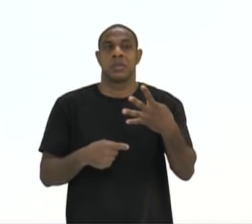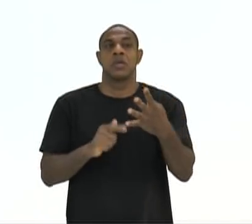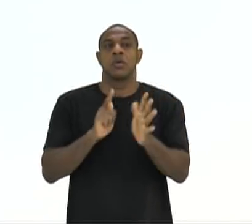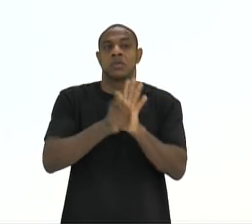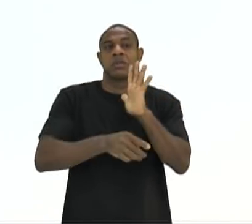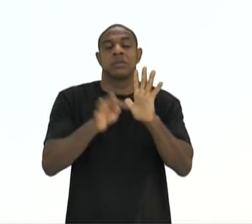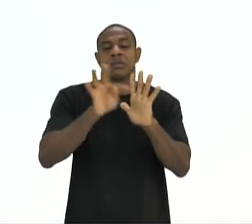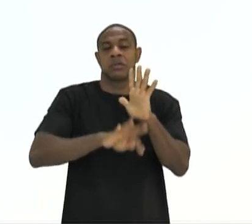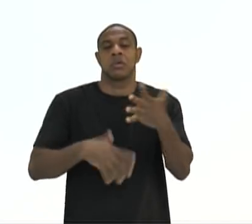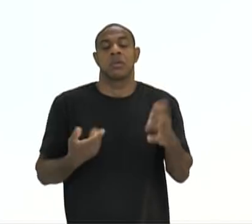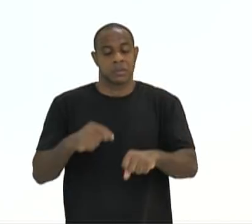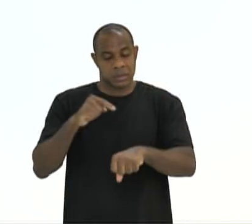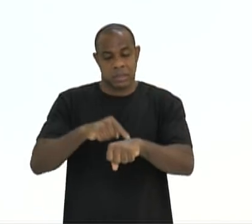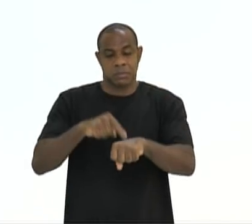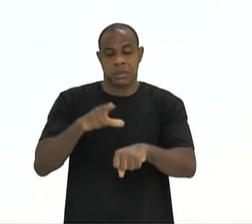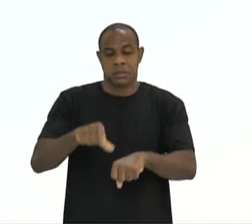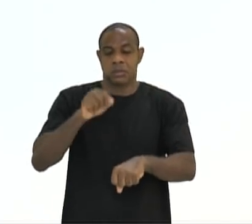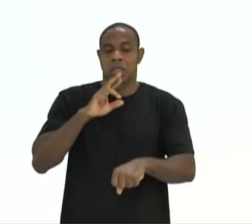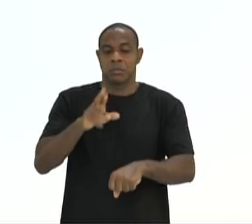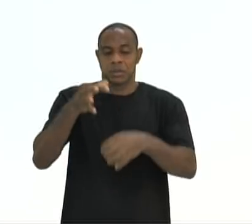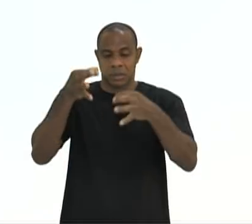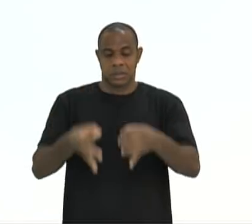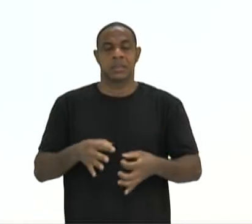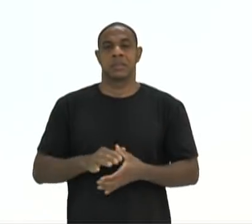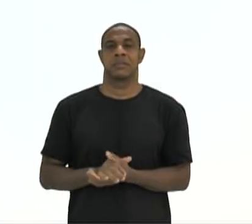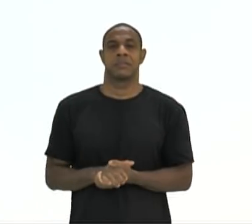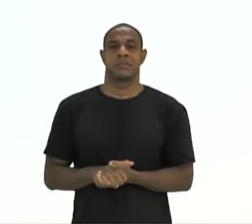vocês assinalarem uma das alternativas.